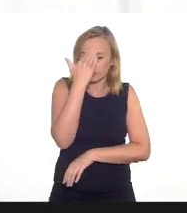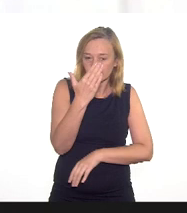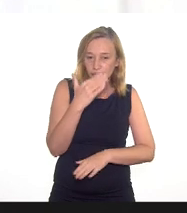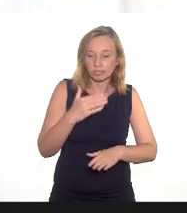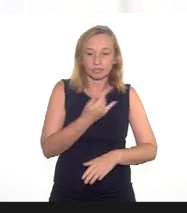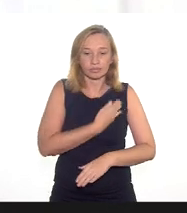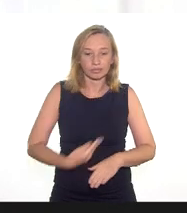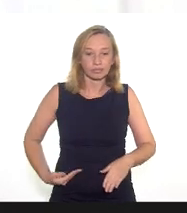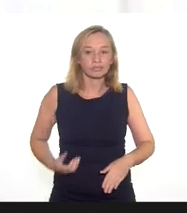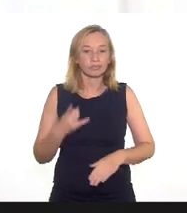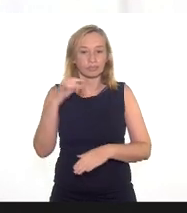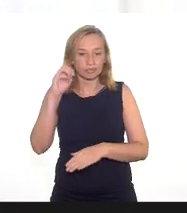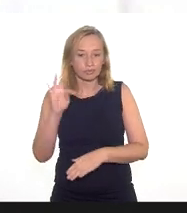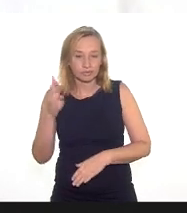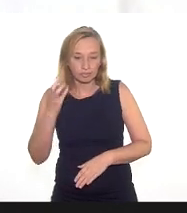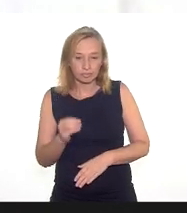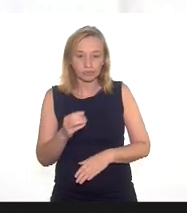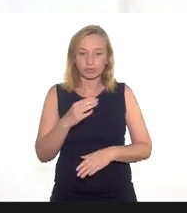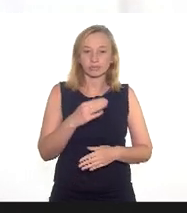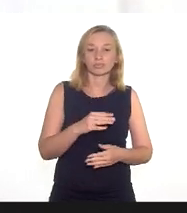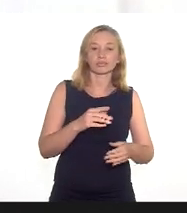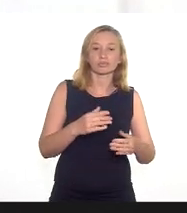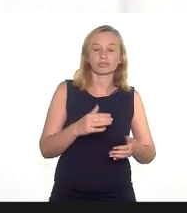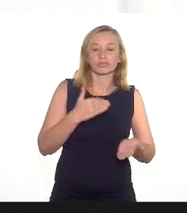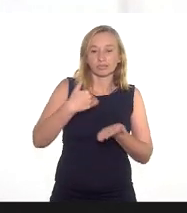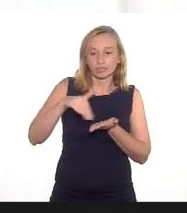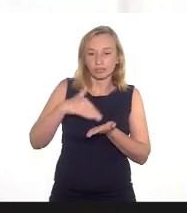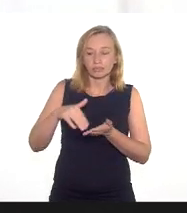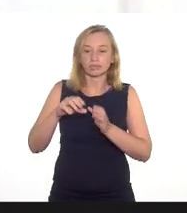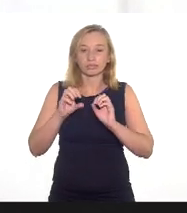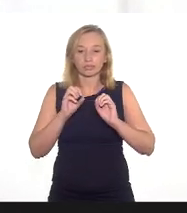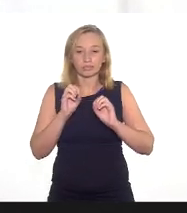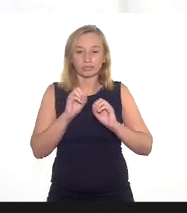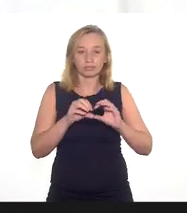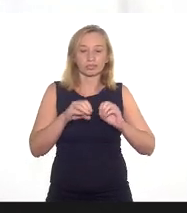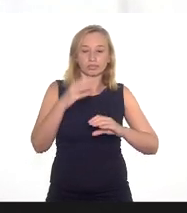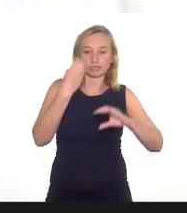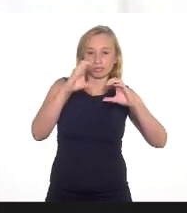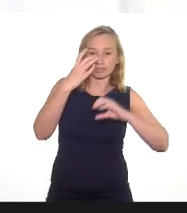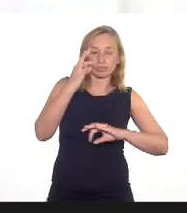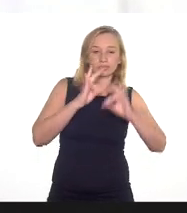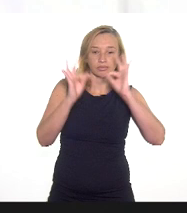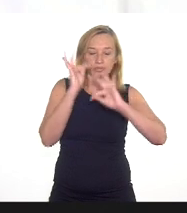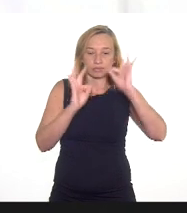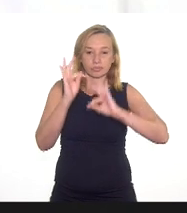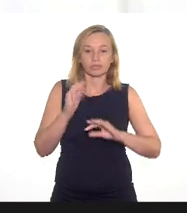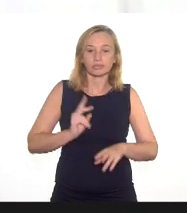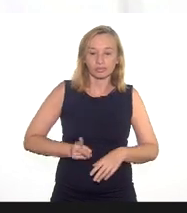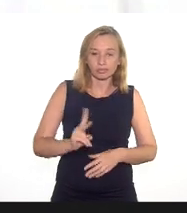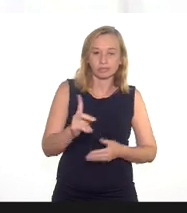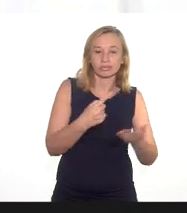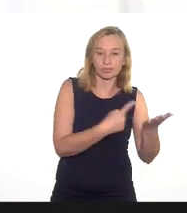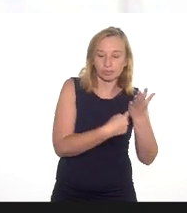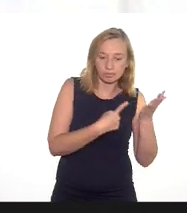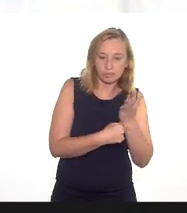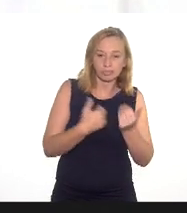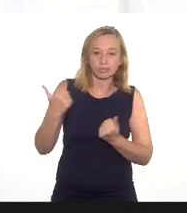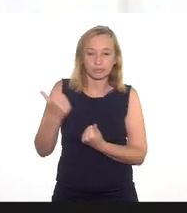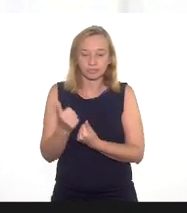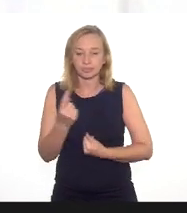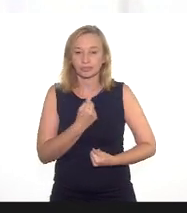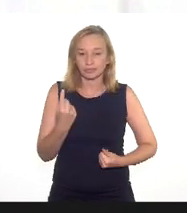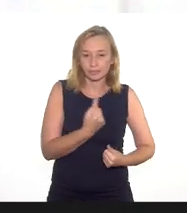ao governador Cláudio Castro pela confiança, ao secretário de Ciência, Tecnologia e Inovação, doutor Serginho também, que sempre tem dado todo o apoio para que a